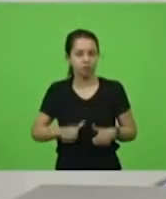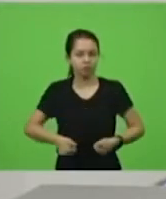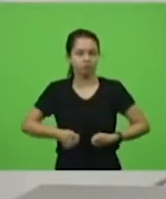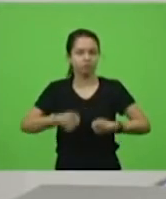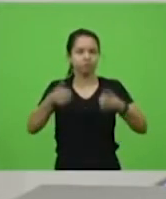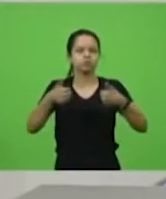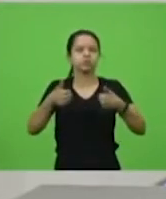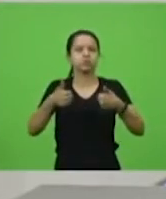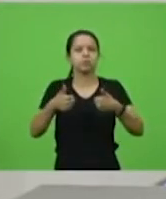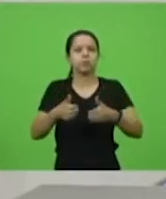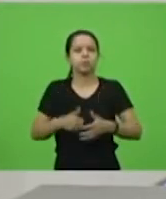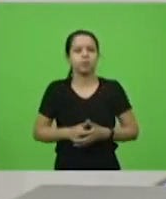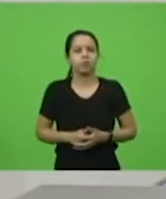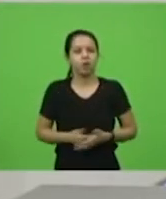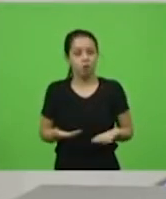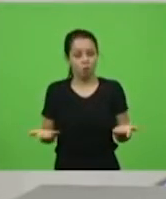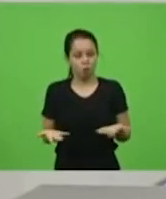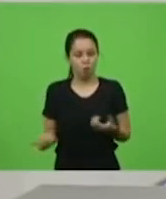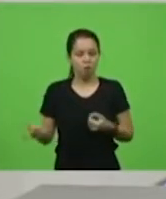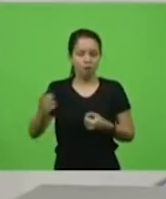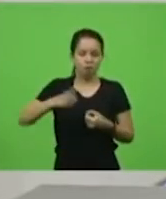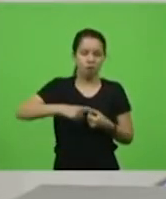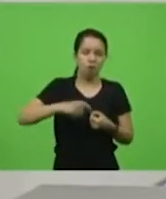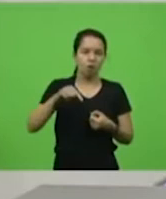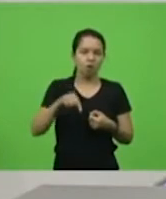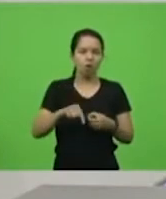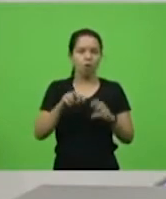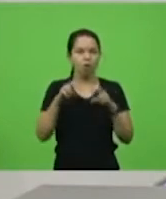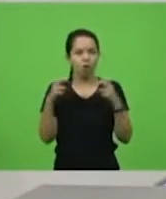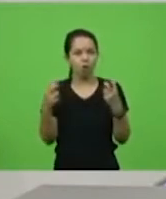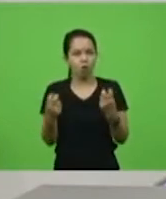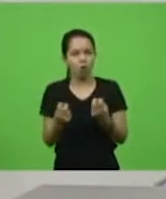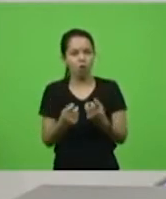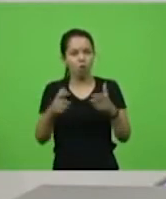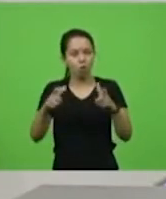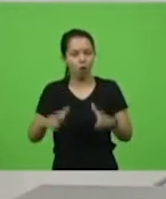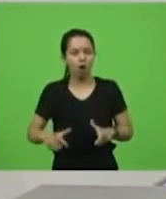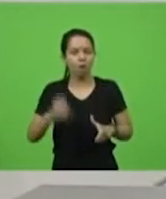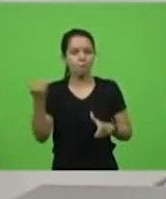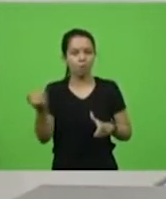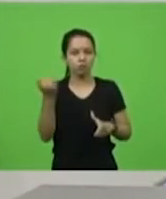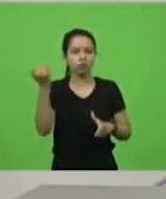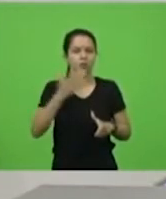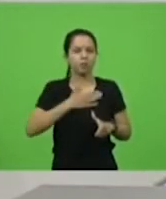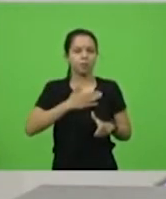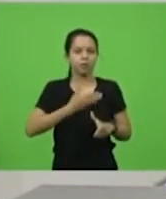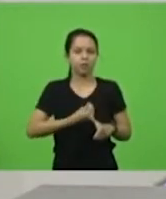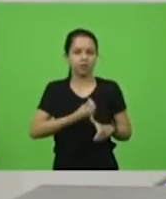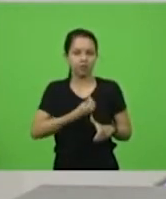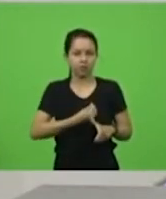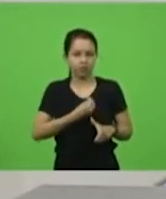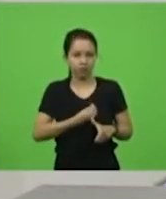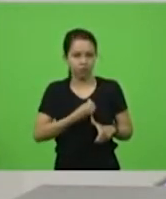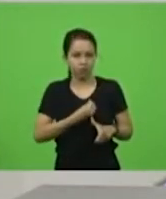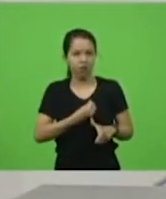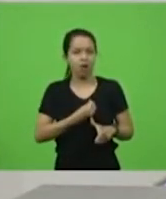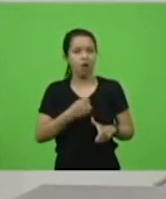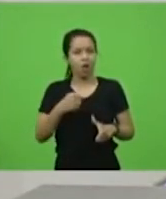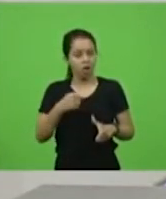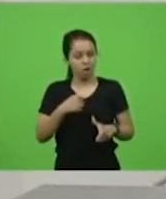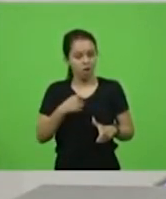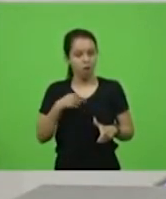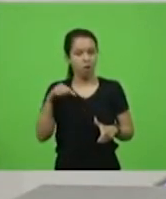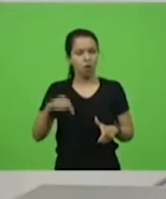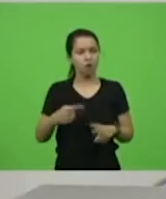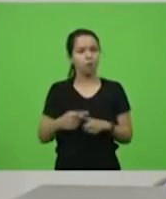a esse local tão importante da minha vida. Estou aqui graças à dedicação dos médicos e enfermeiros, mas